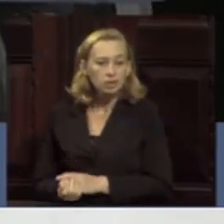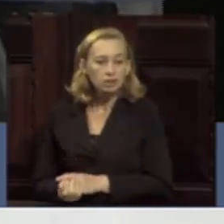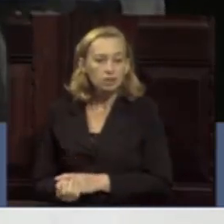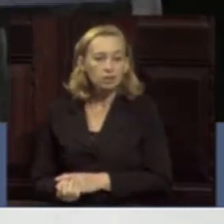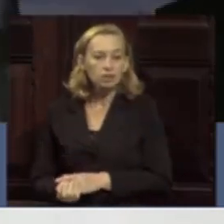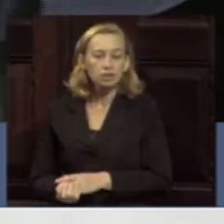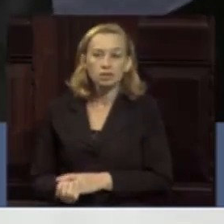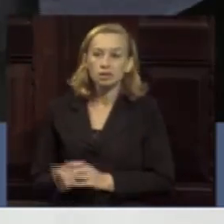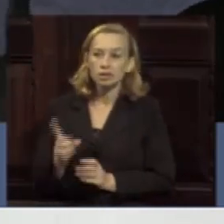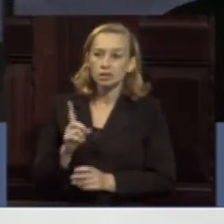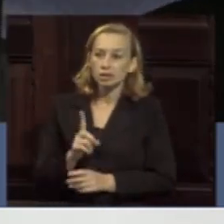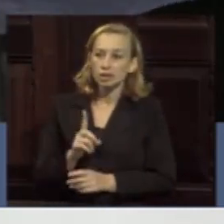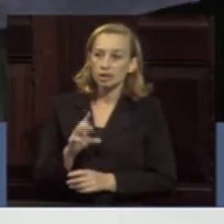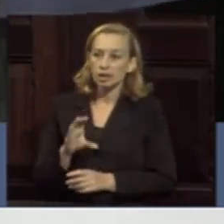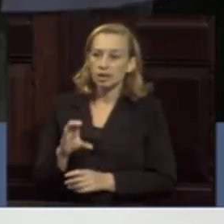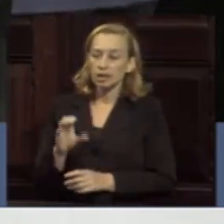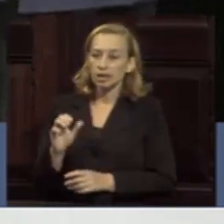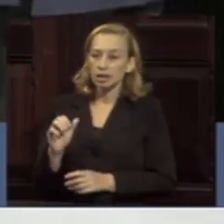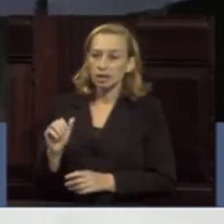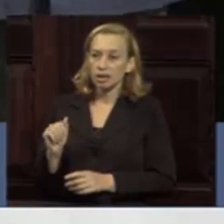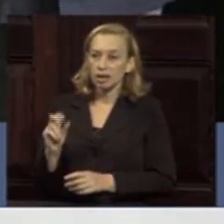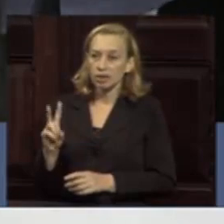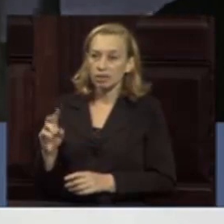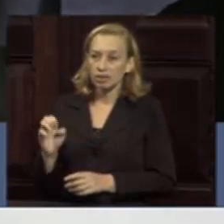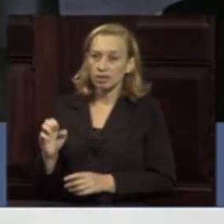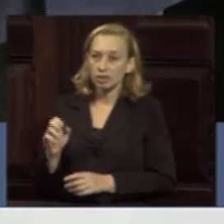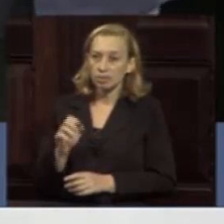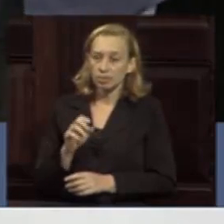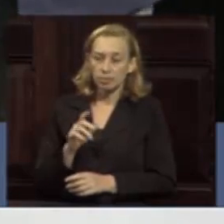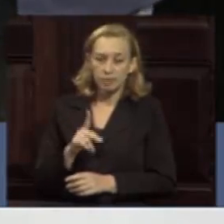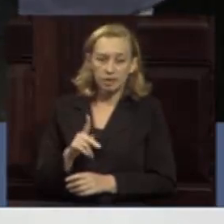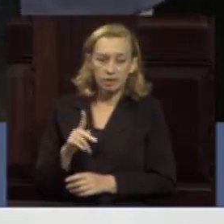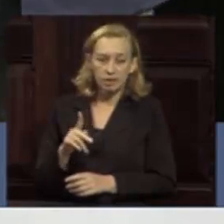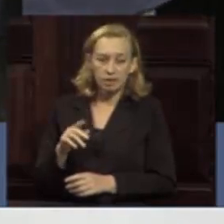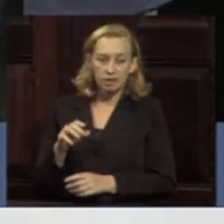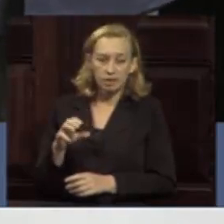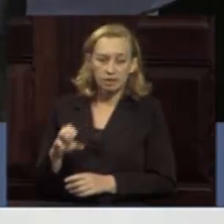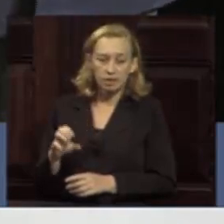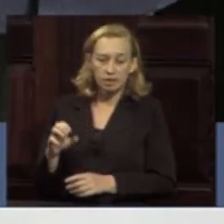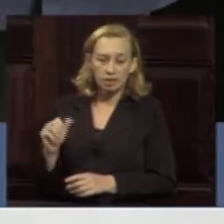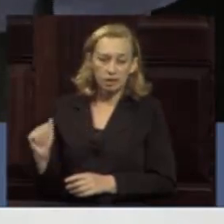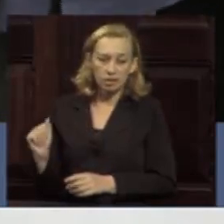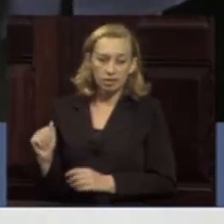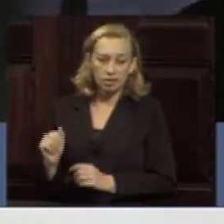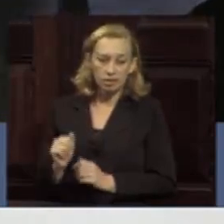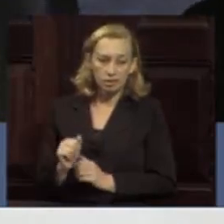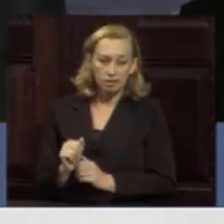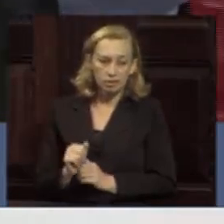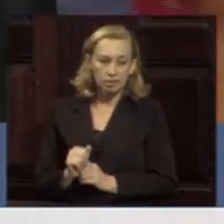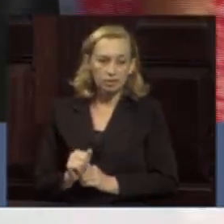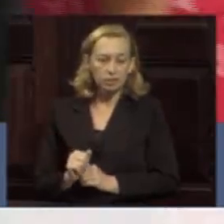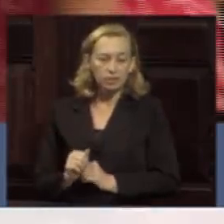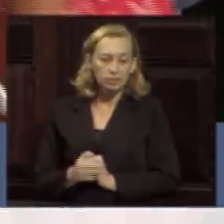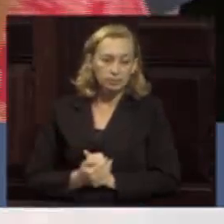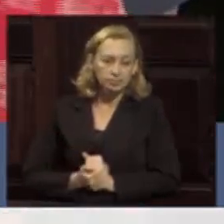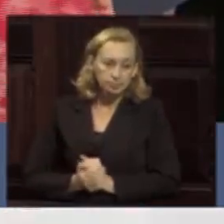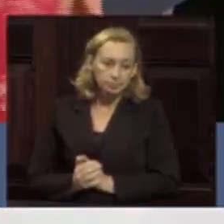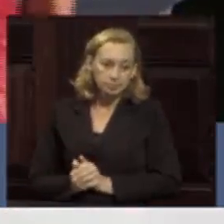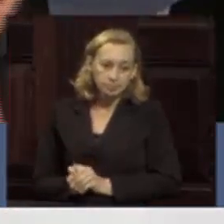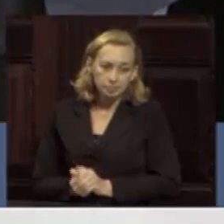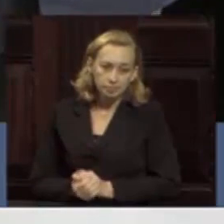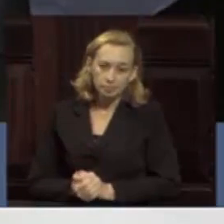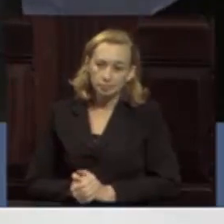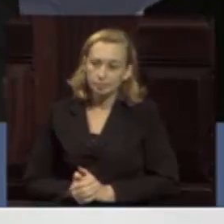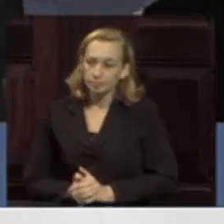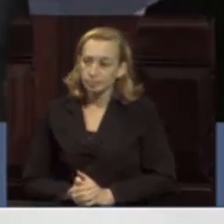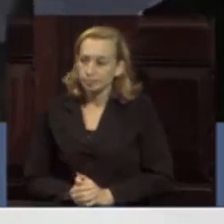a DPCA. Essa emenda só modifica isso. Eu vou dar aqui para a transcrição. Então, aprovo as emendas da CCJ,